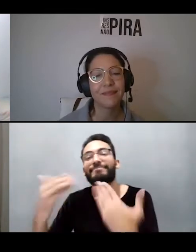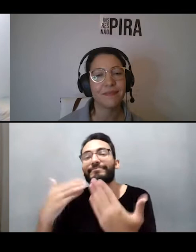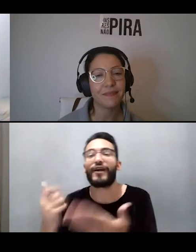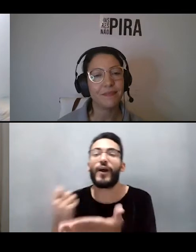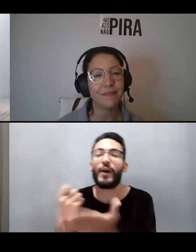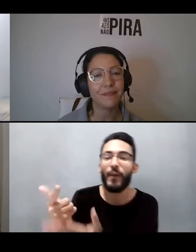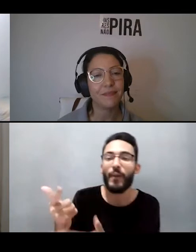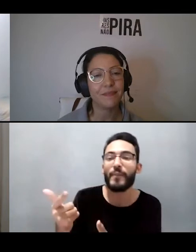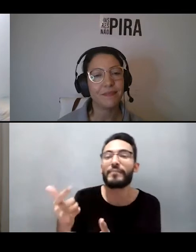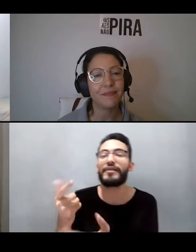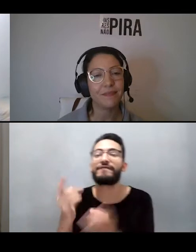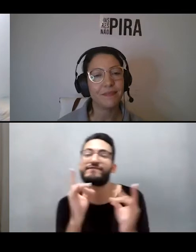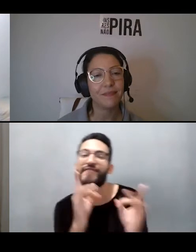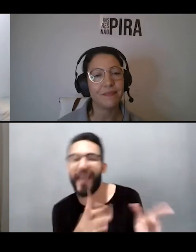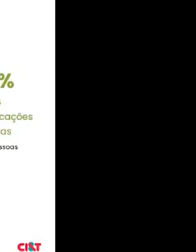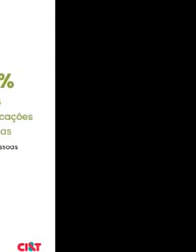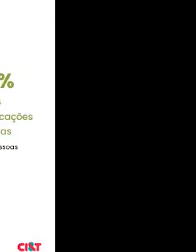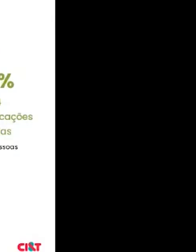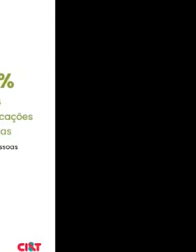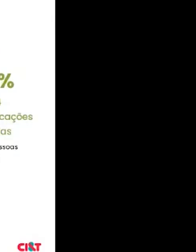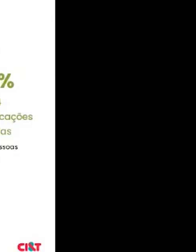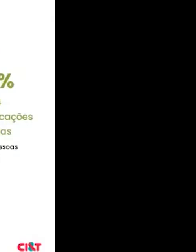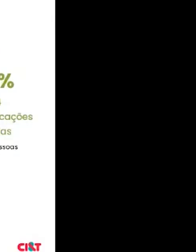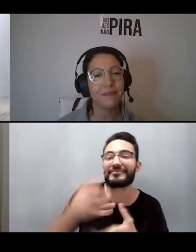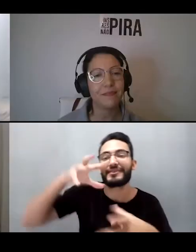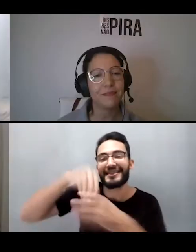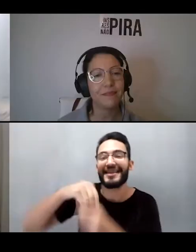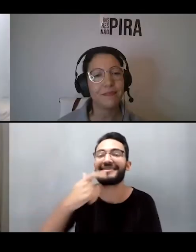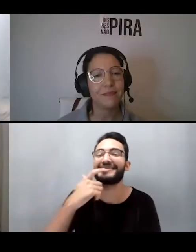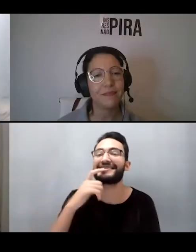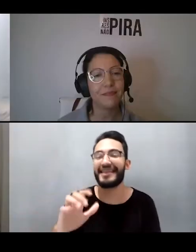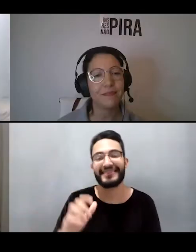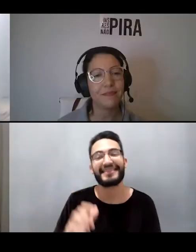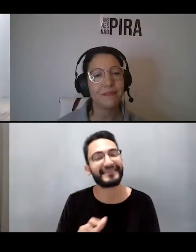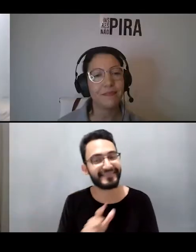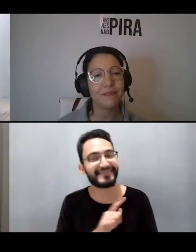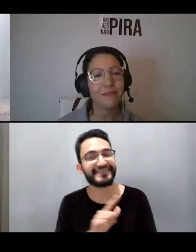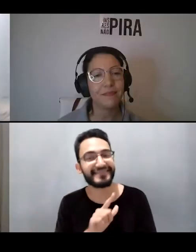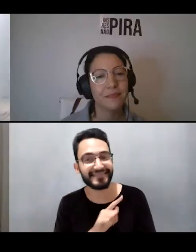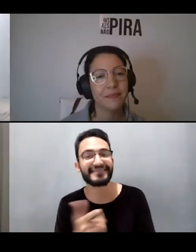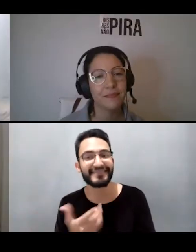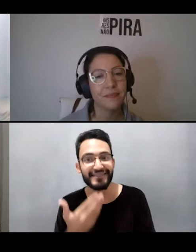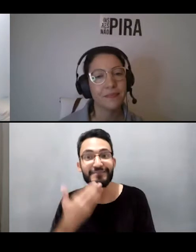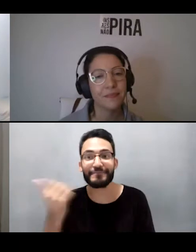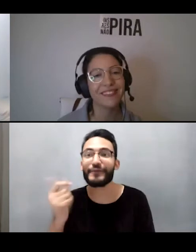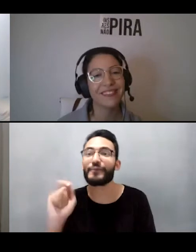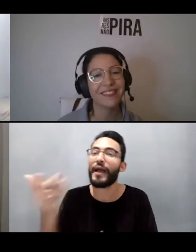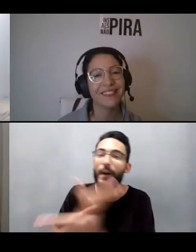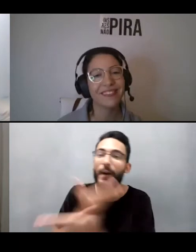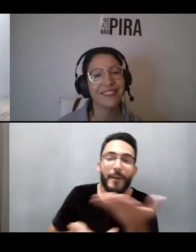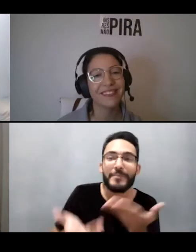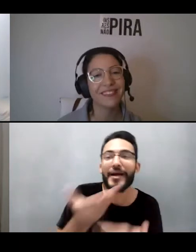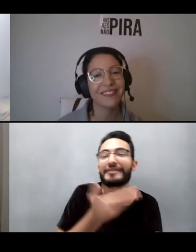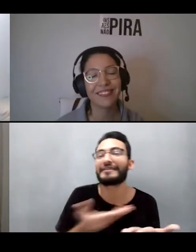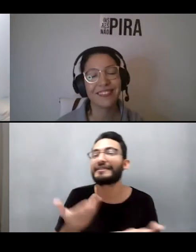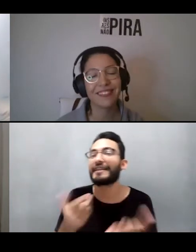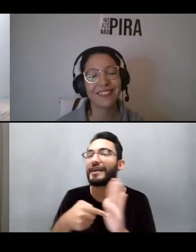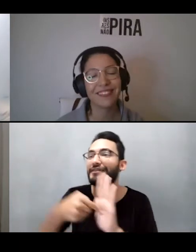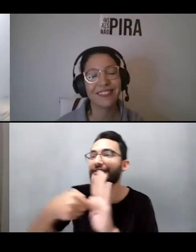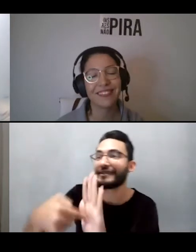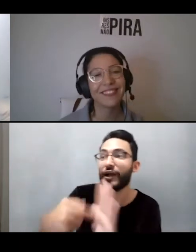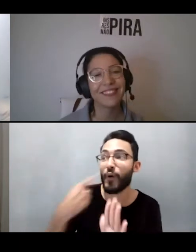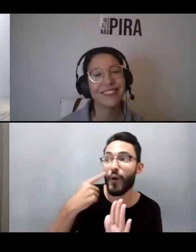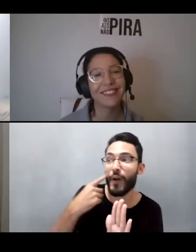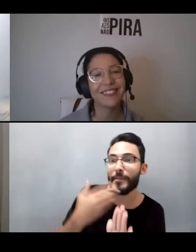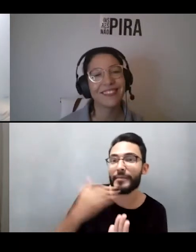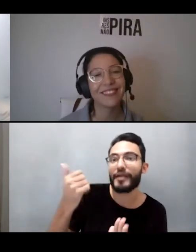né, indicações entre as pessoas da C&T, né? Nada melhor que compartilhar, né, indicações de pessoas que